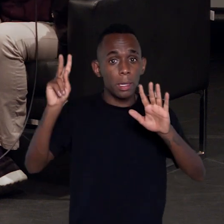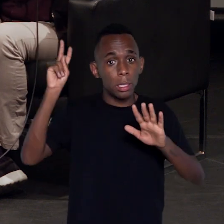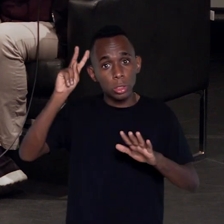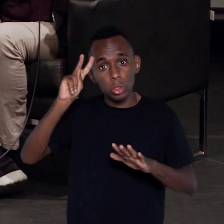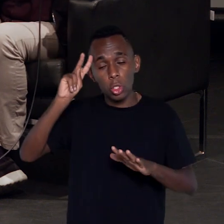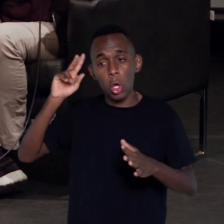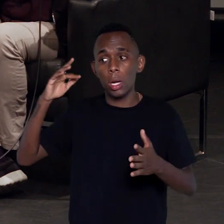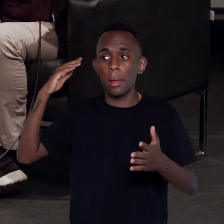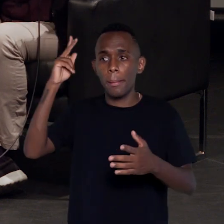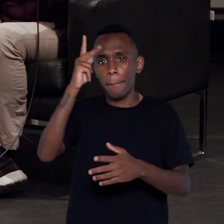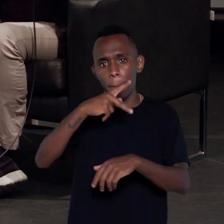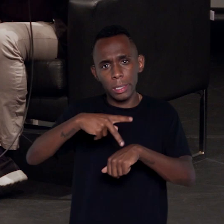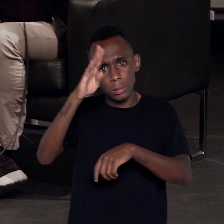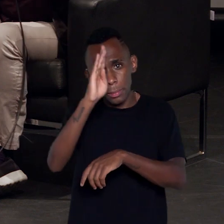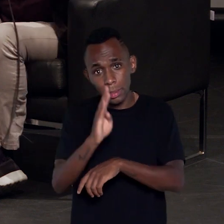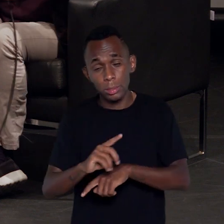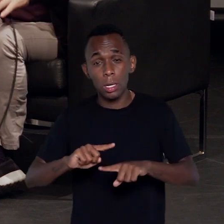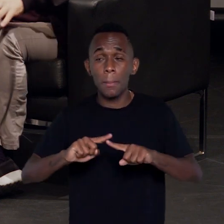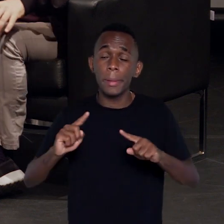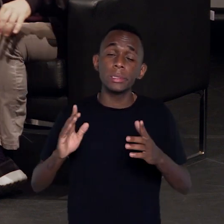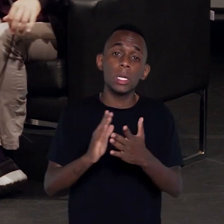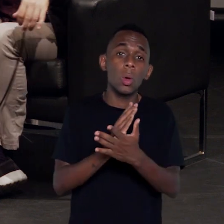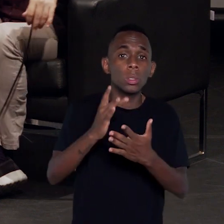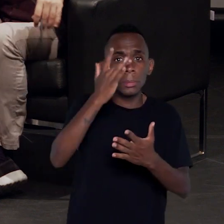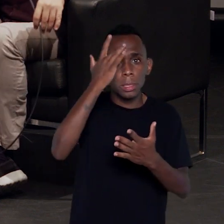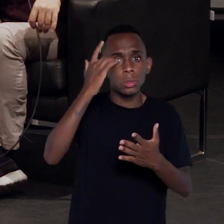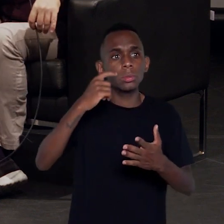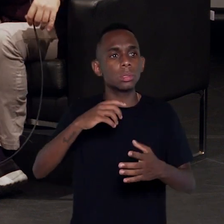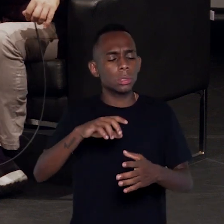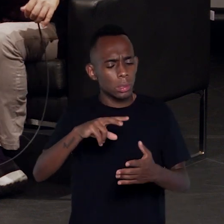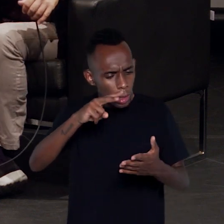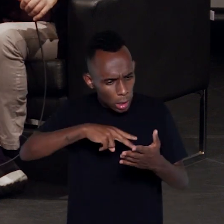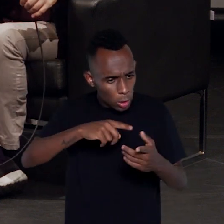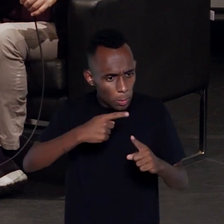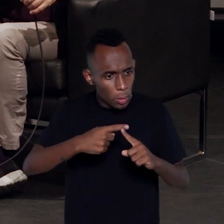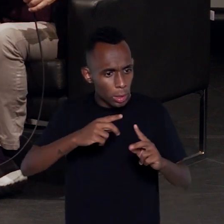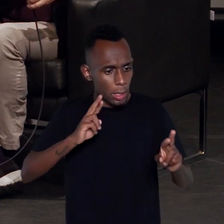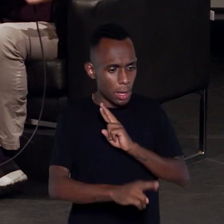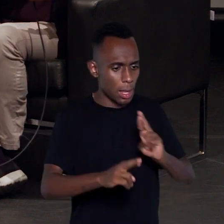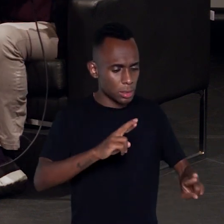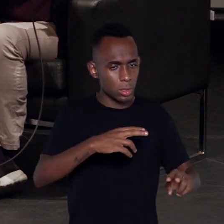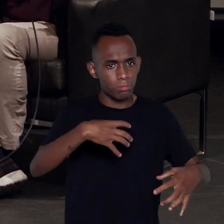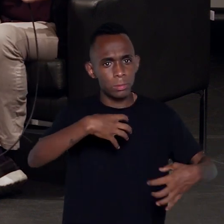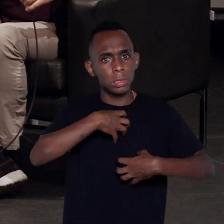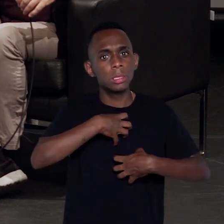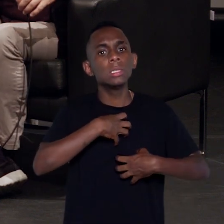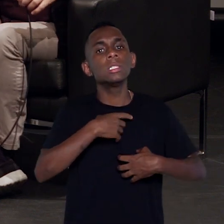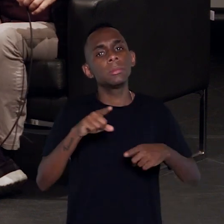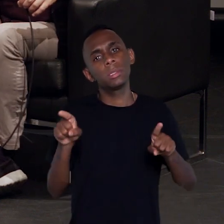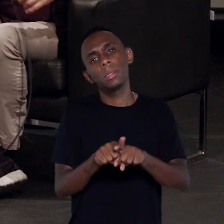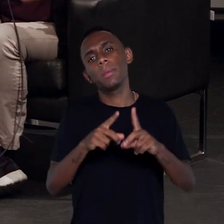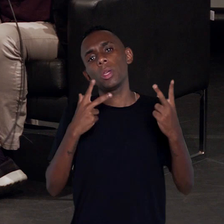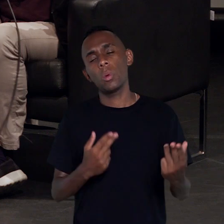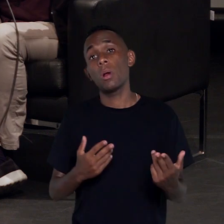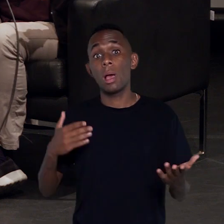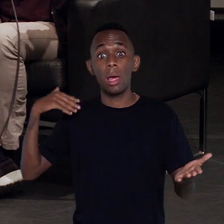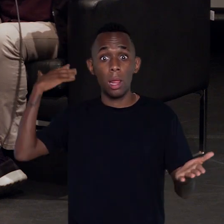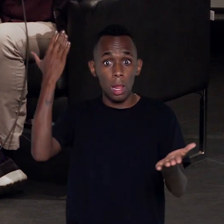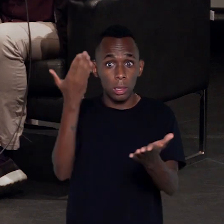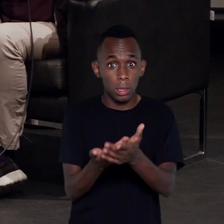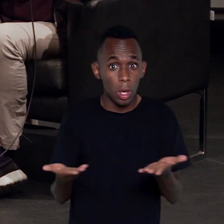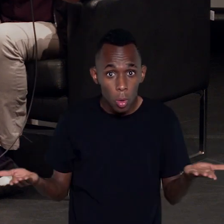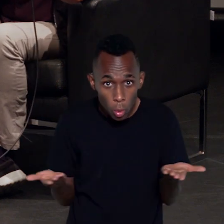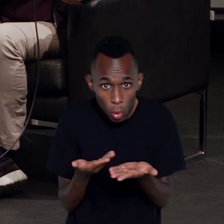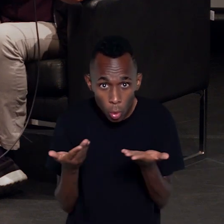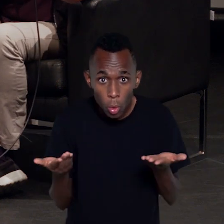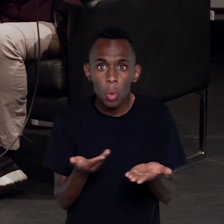eu acho que as pessoas continuam a ler, mas outras leram porque se reconheceram naquela história. E muitas continuam a ler até hoje. É um